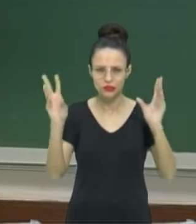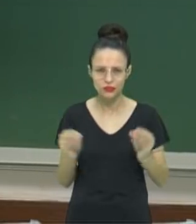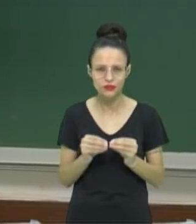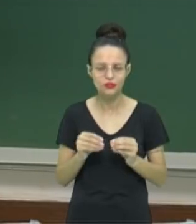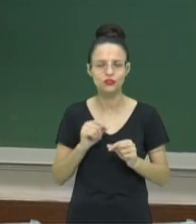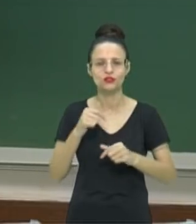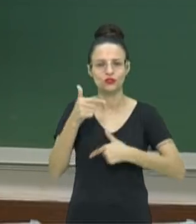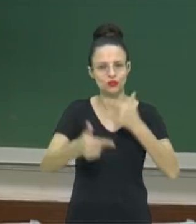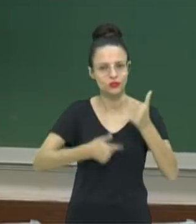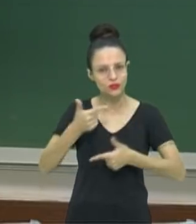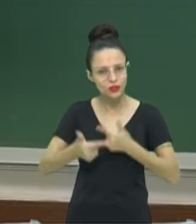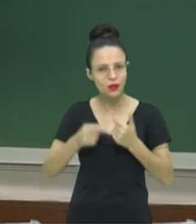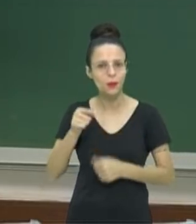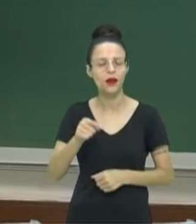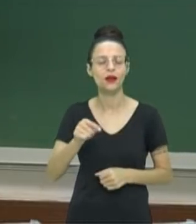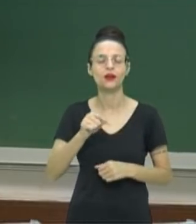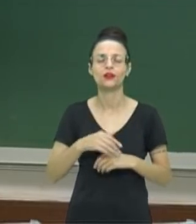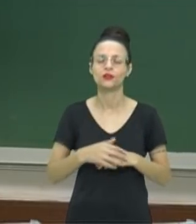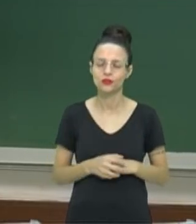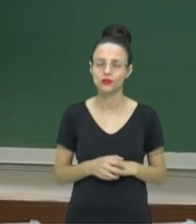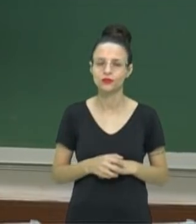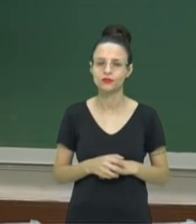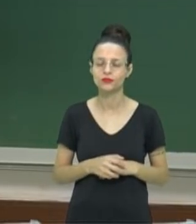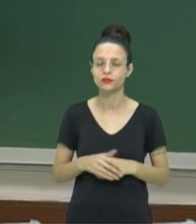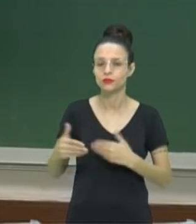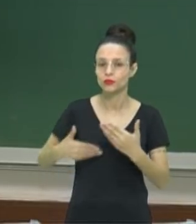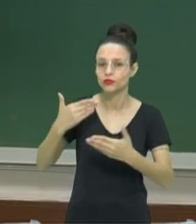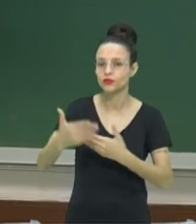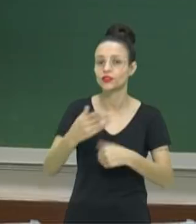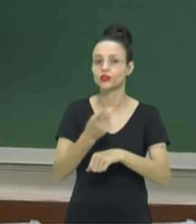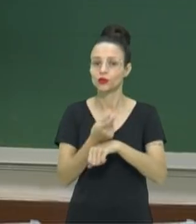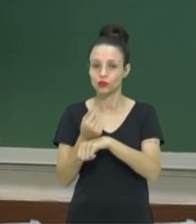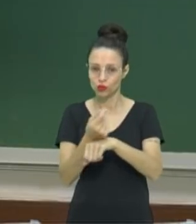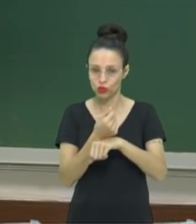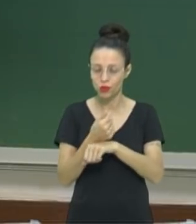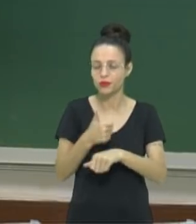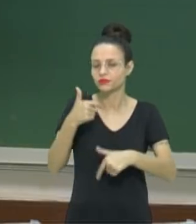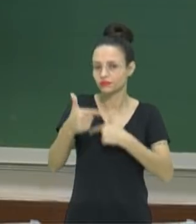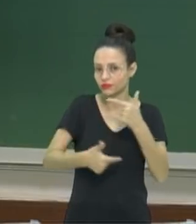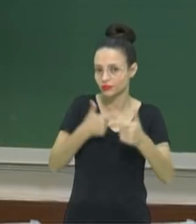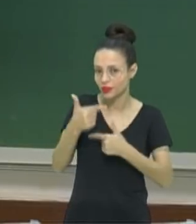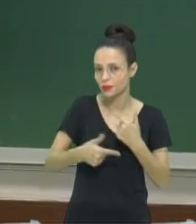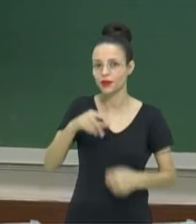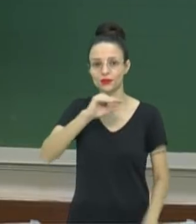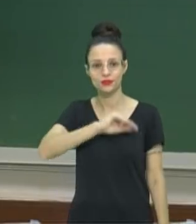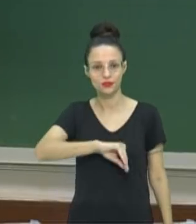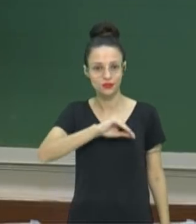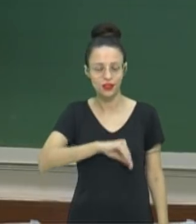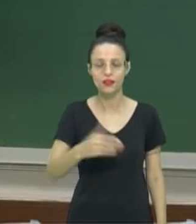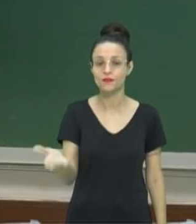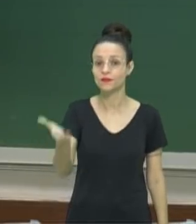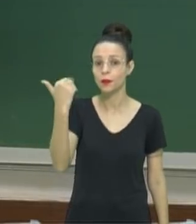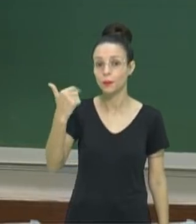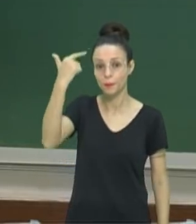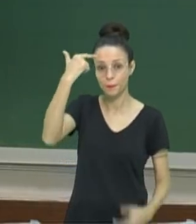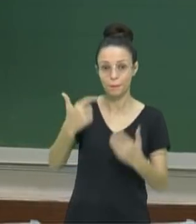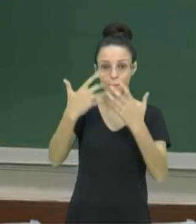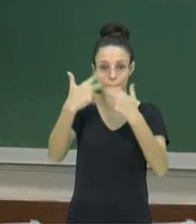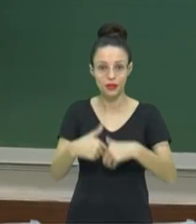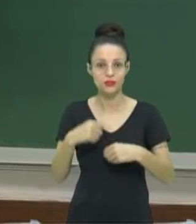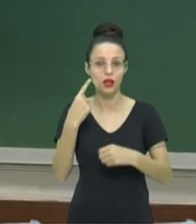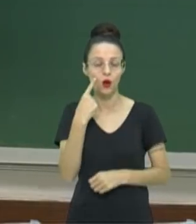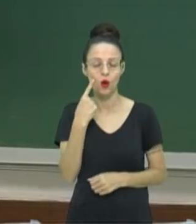de atividades ali que acontecem para o desenvolvimento econômico, para a geração de emprego e renda. Agora, vamos pensar um pouquinho nos